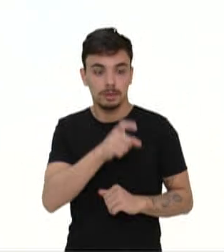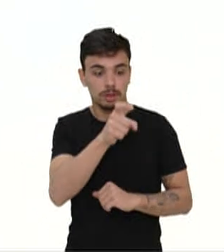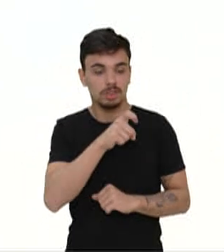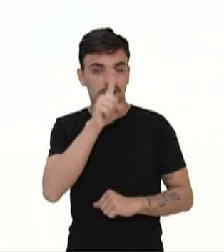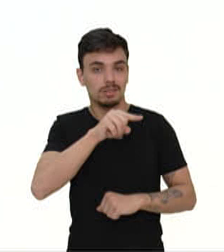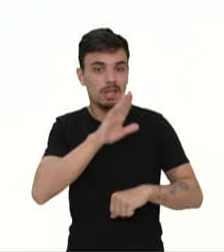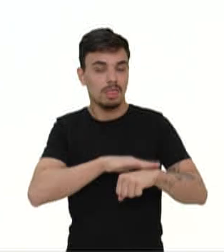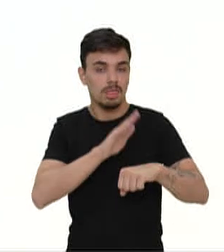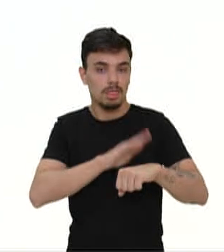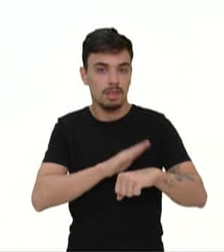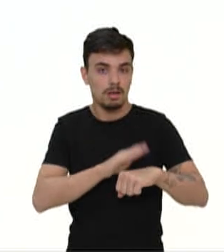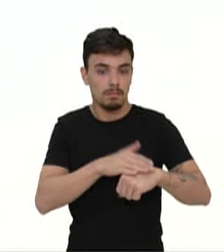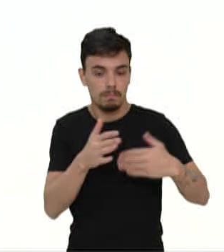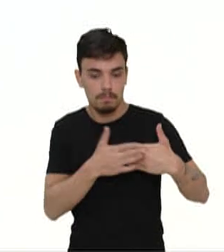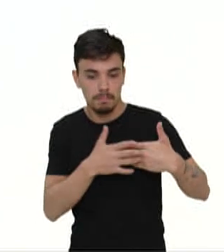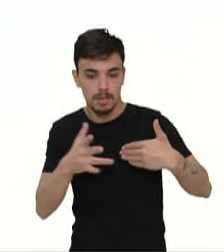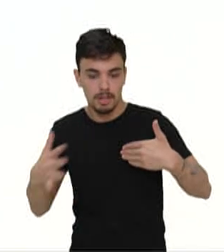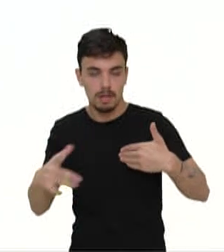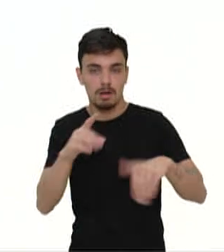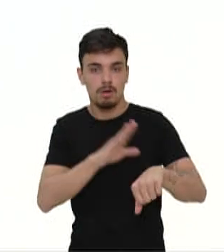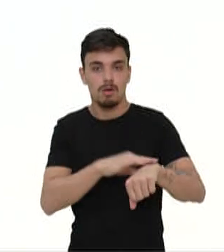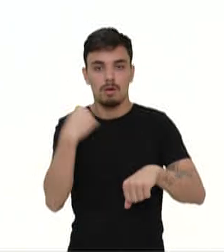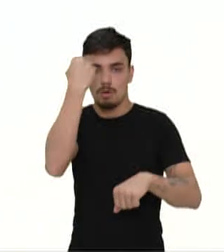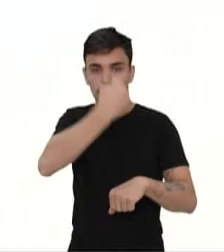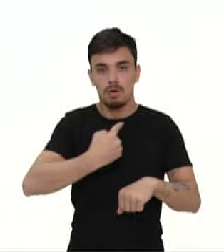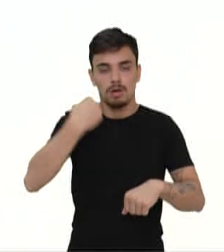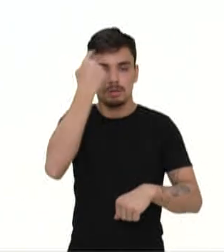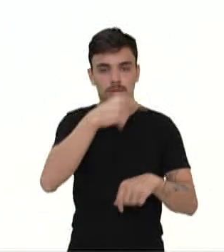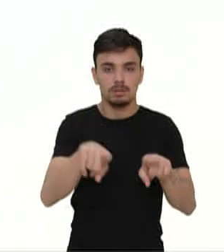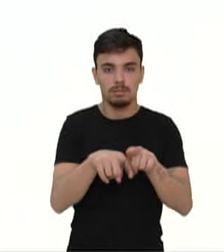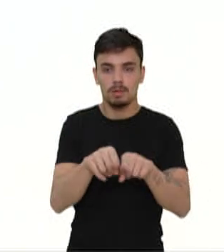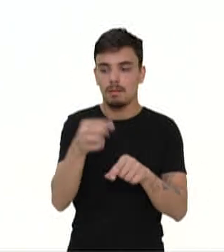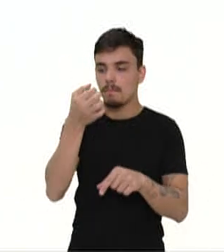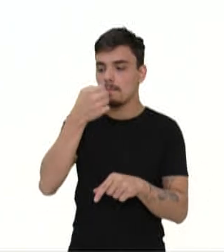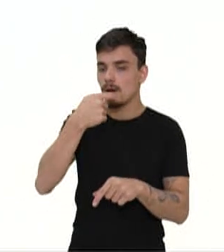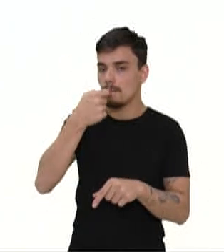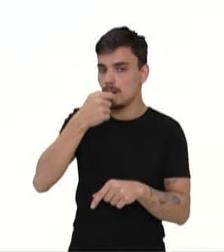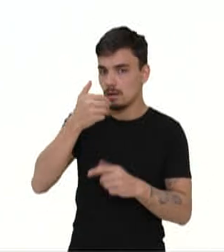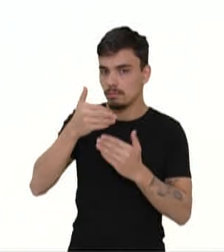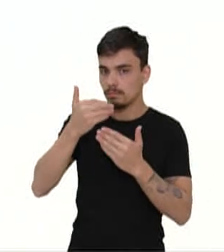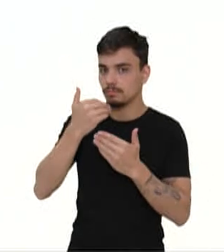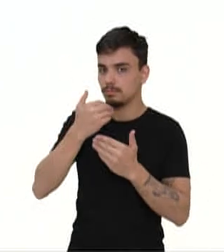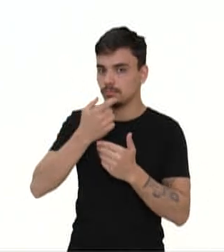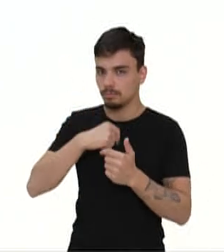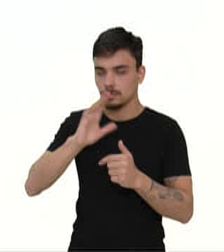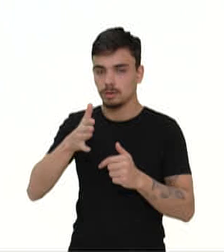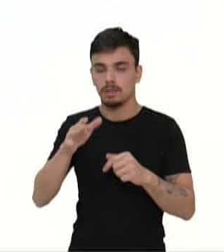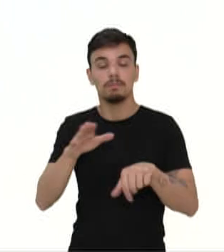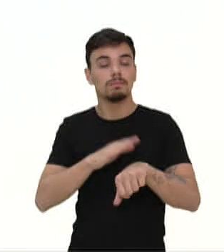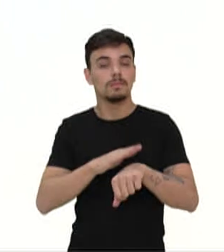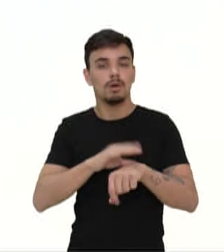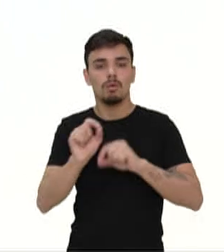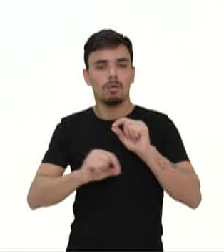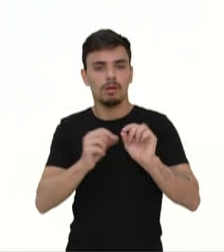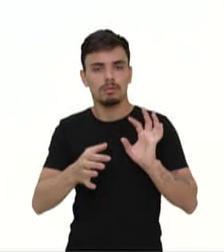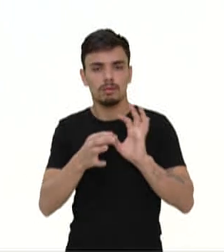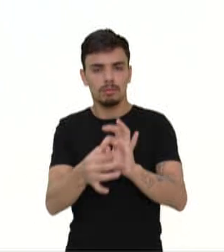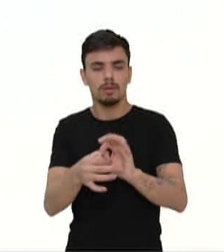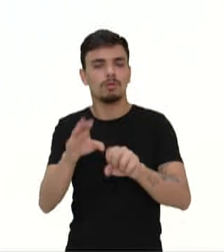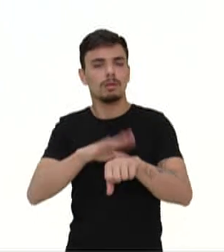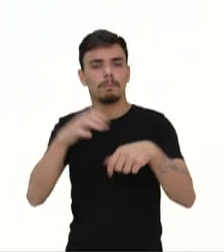tempo decorrido em horas após a ingestão do antibiótico. Nessas condições, determine o tempo necessário para que o